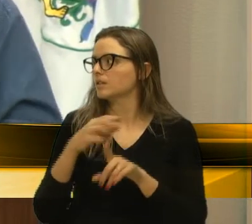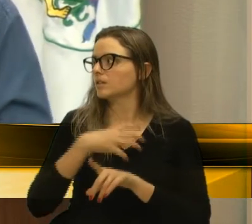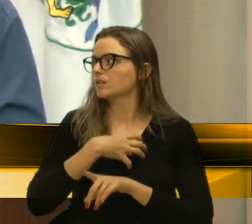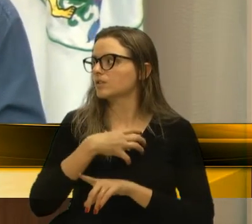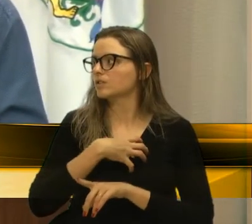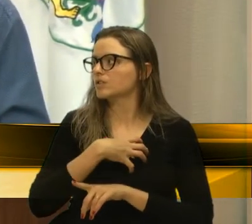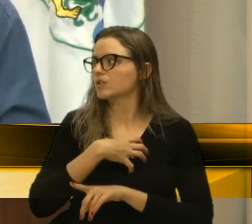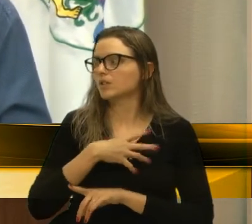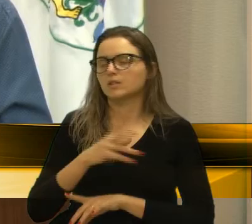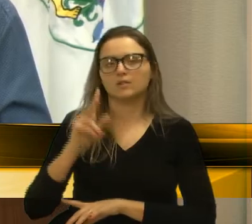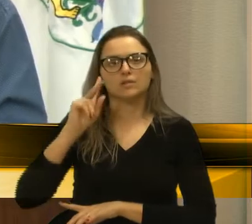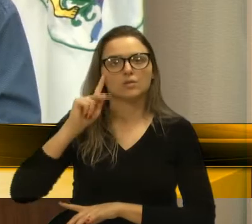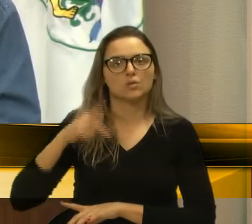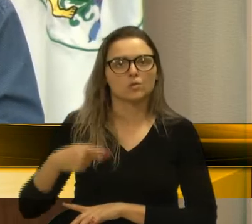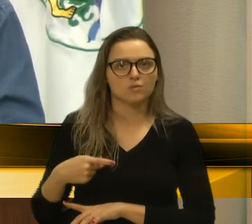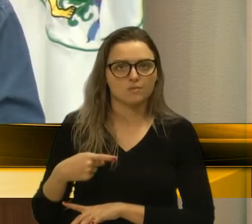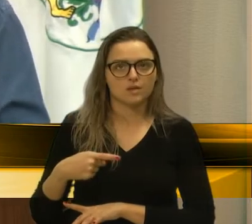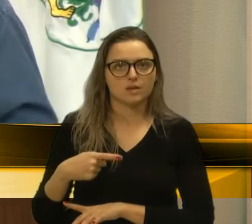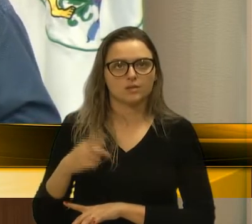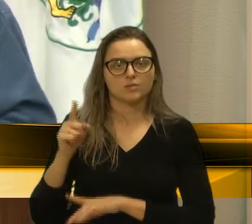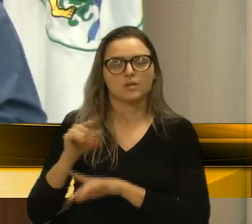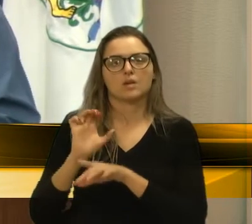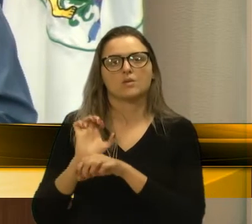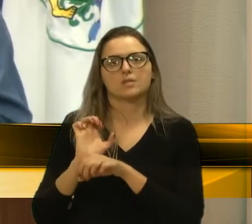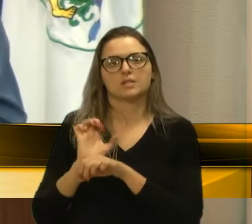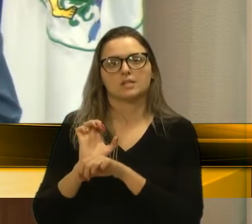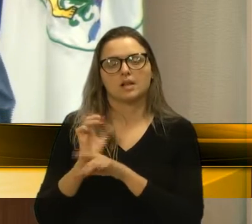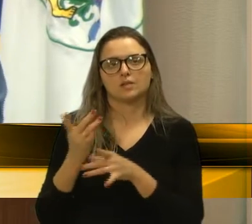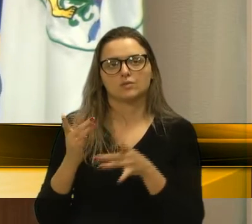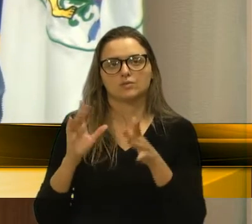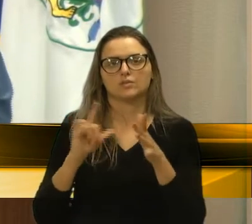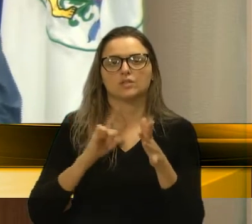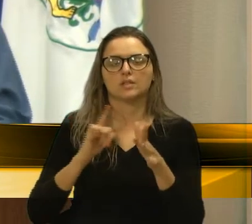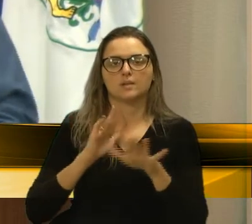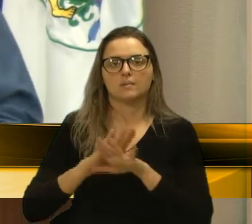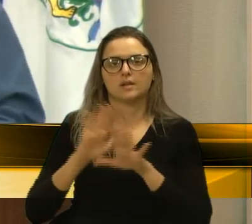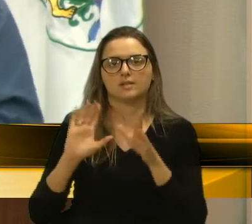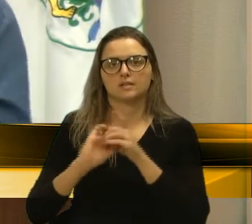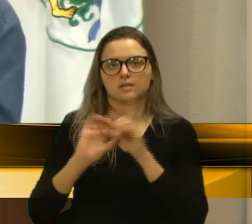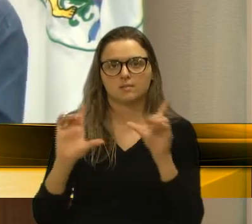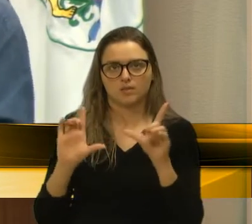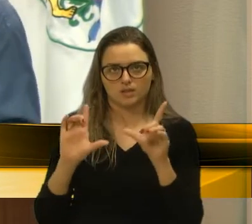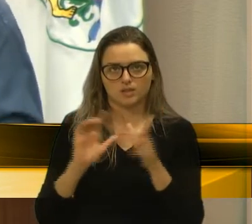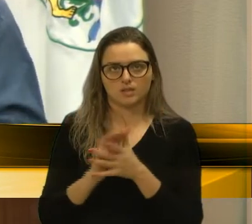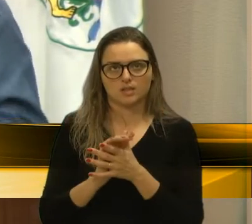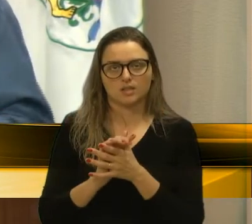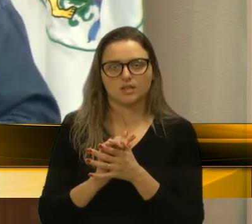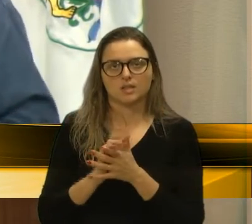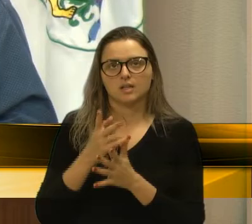que seja através do Estado Democrático de Direito. Então fica o meu